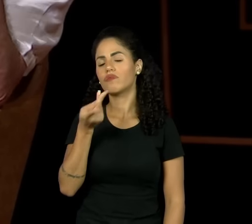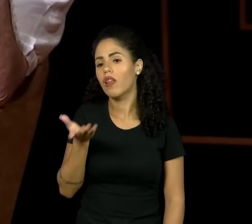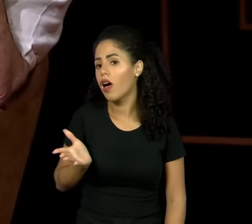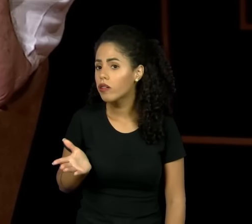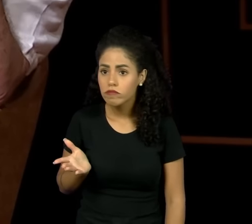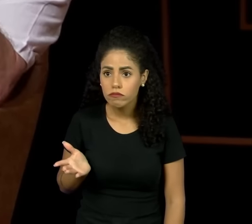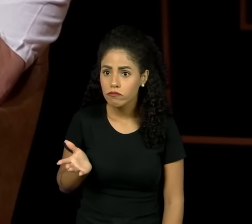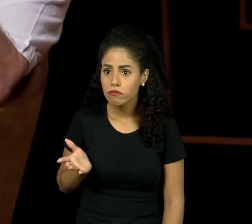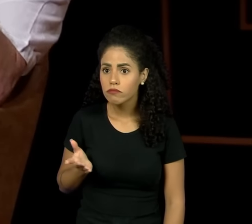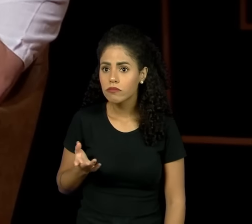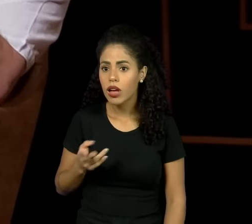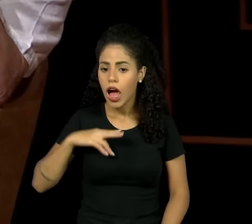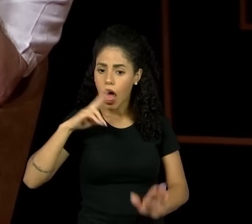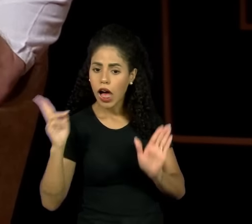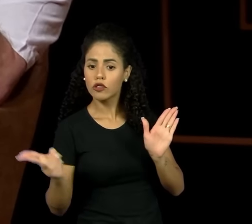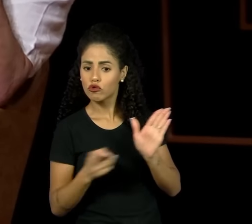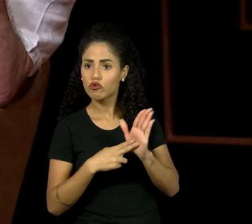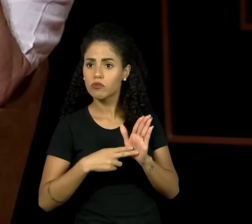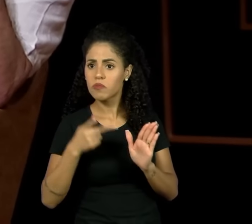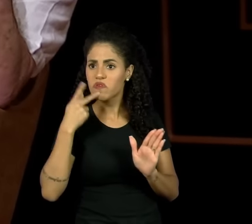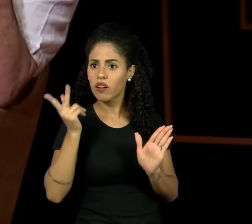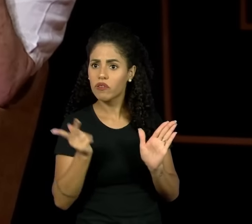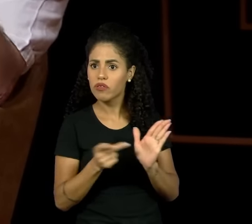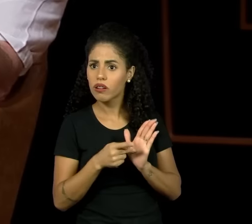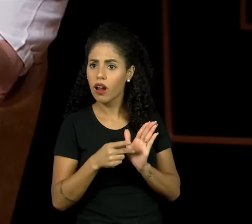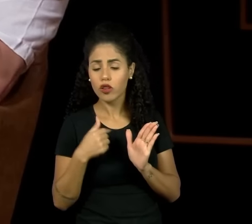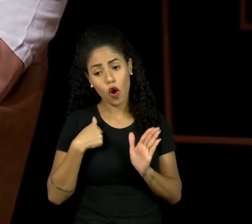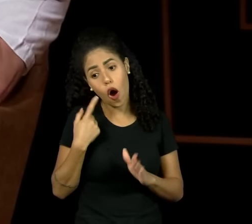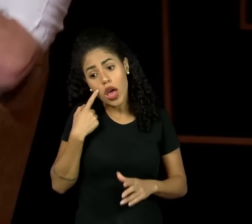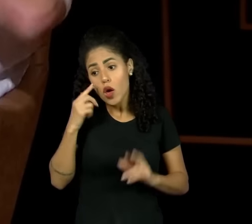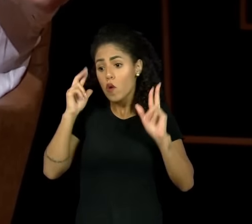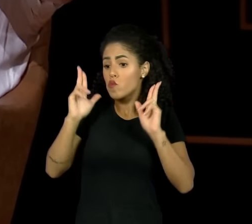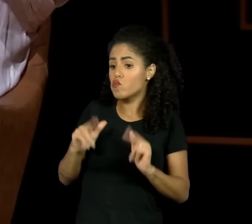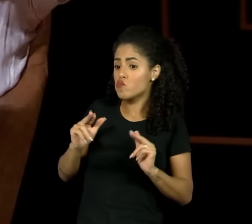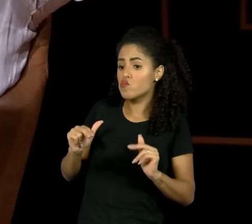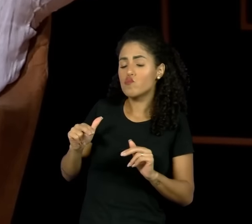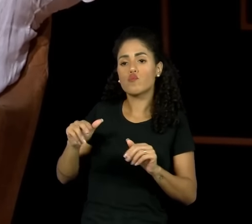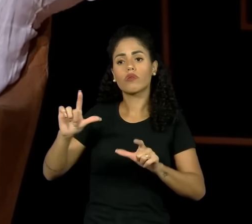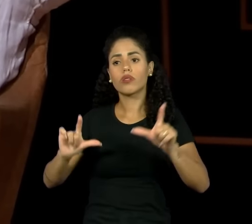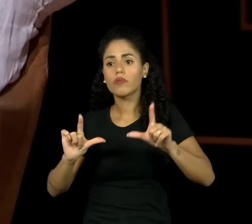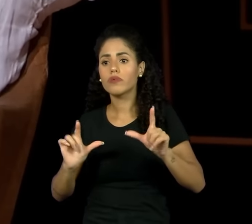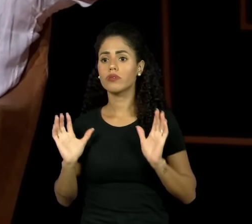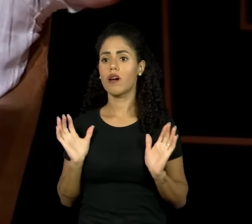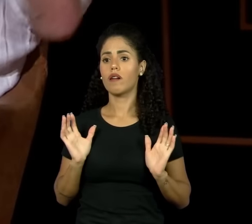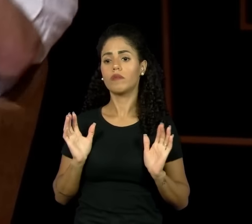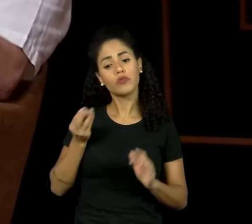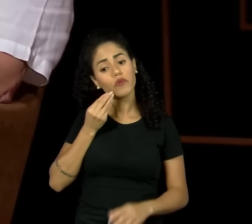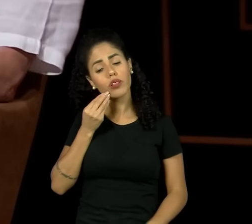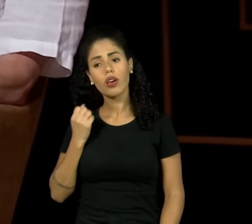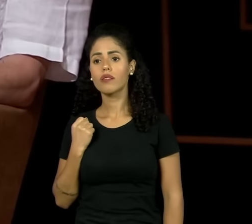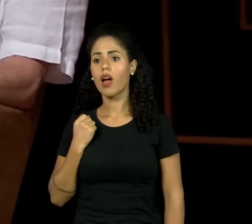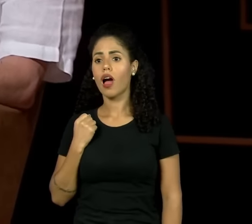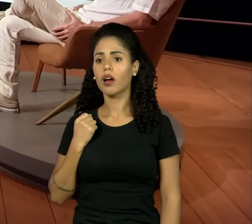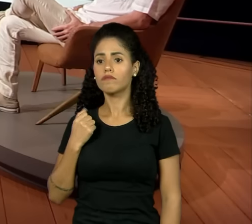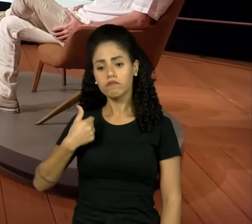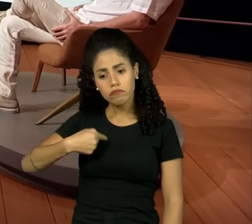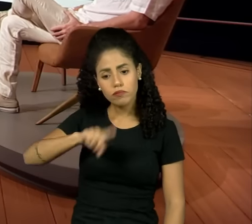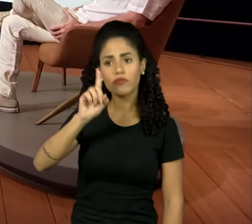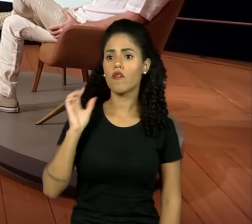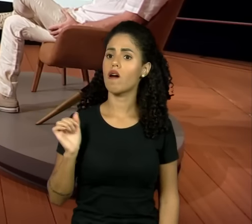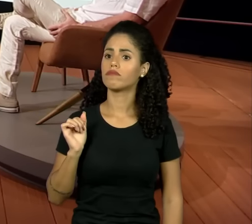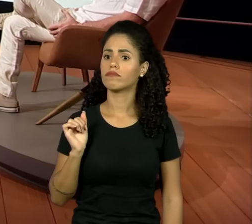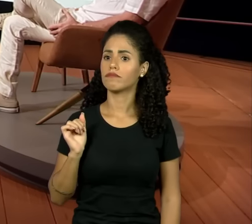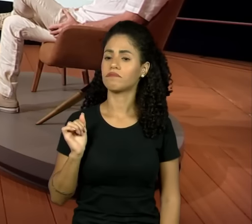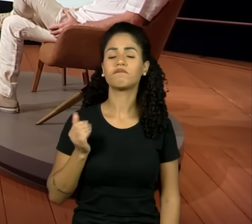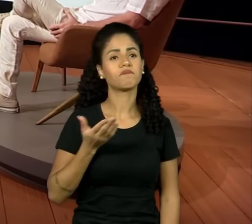não não manjo muito disso daqui nunca fiz televisão mas eu vou entendeu eu vou e vou com tudo assim e e e a gente